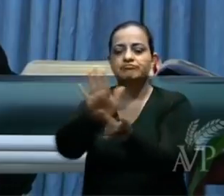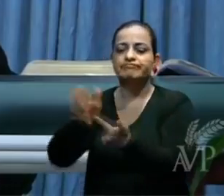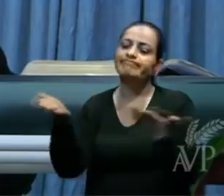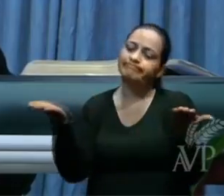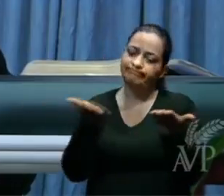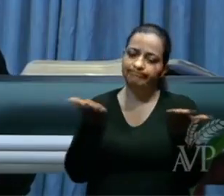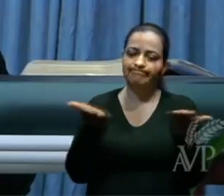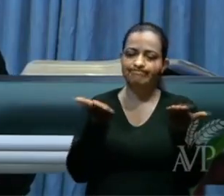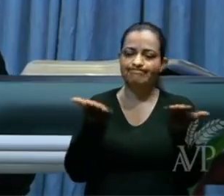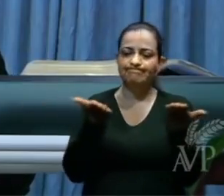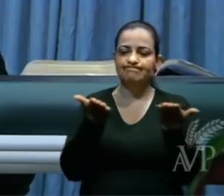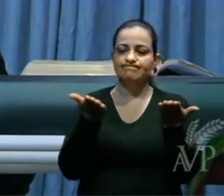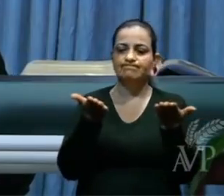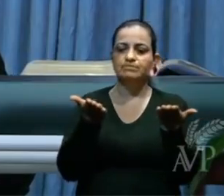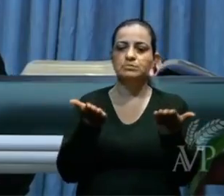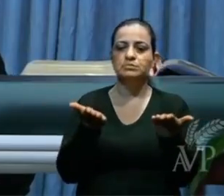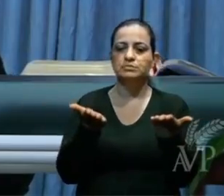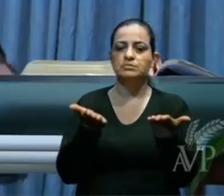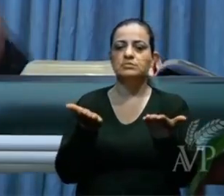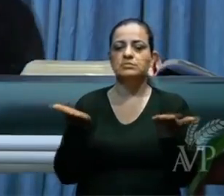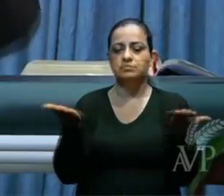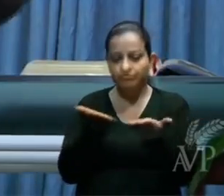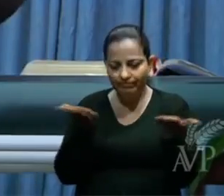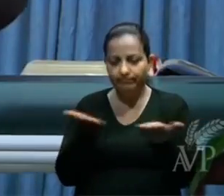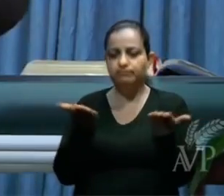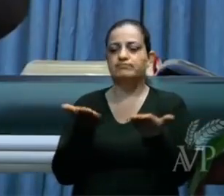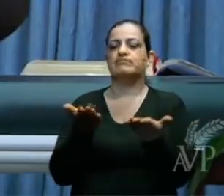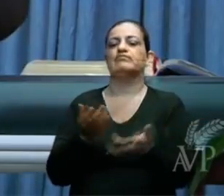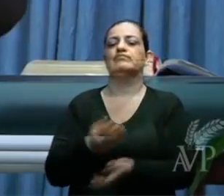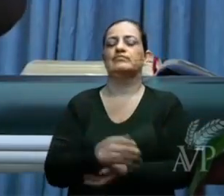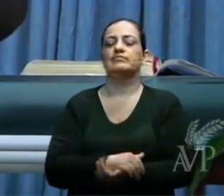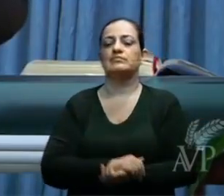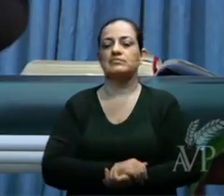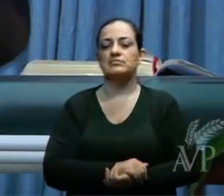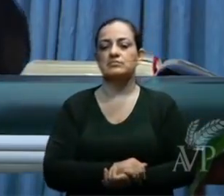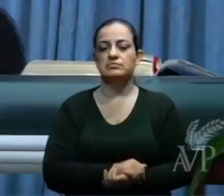tempo neste tempo